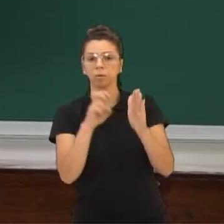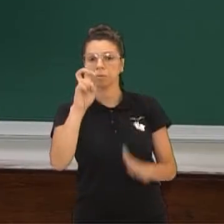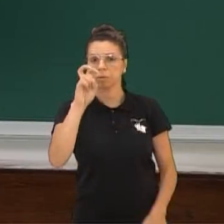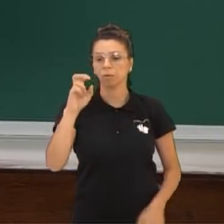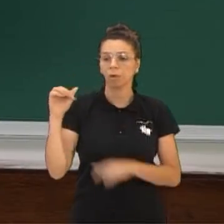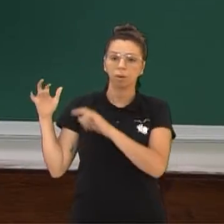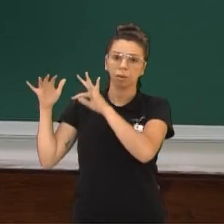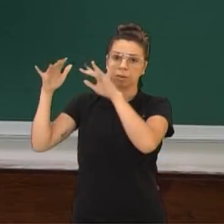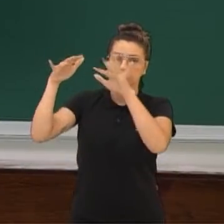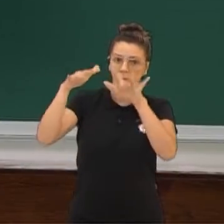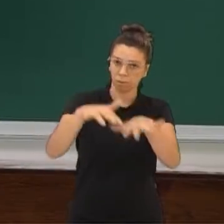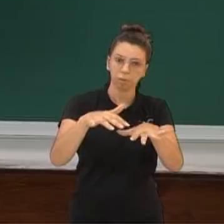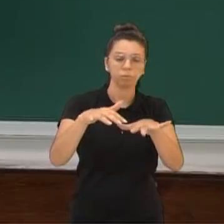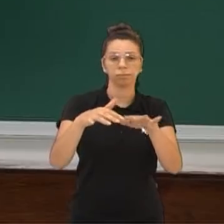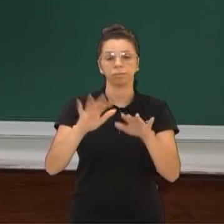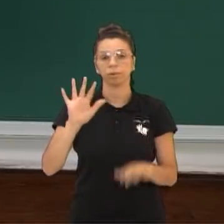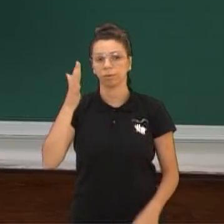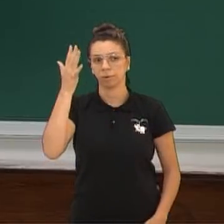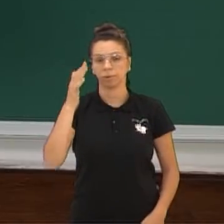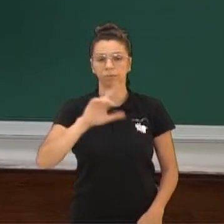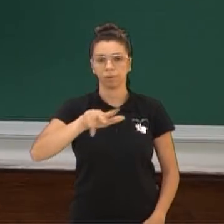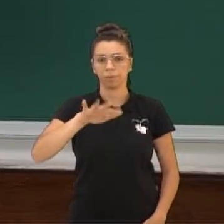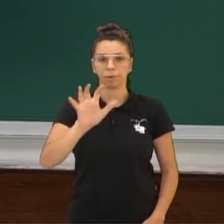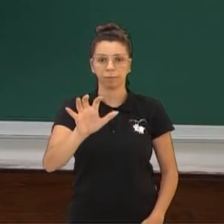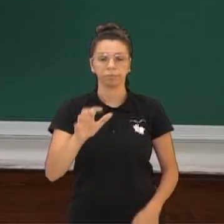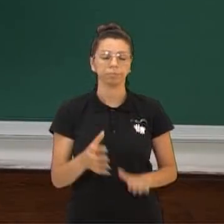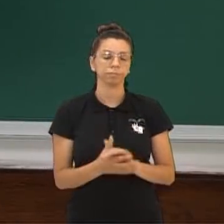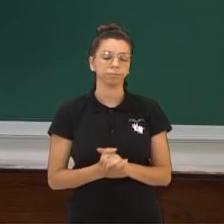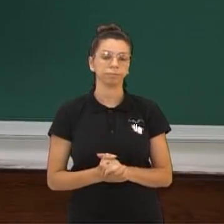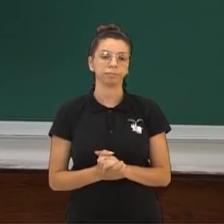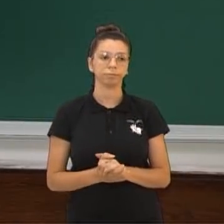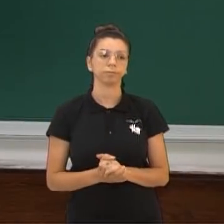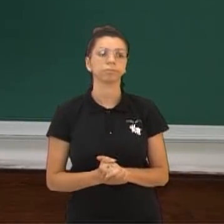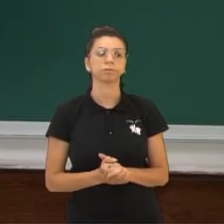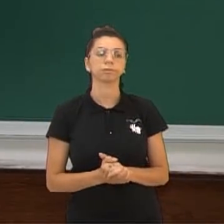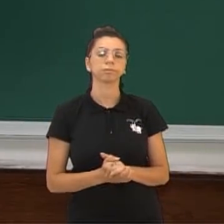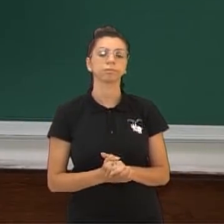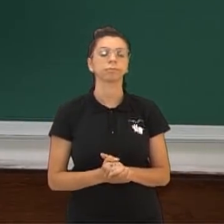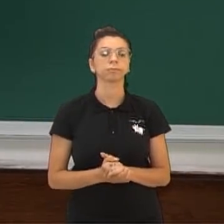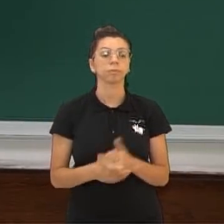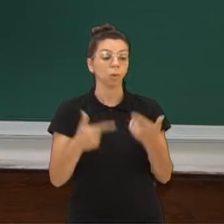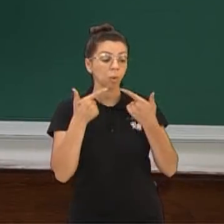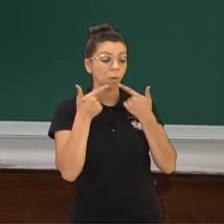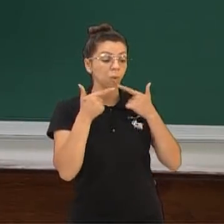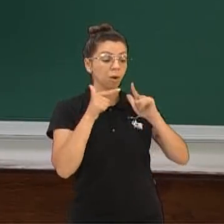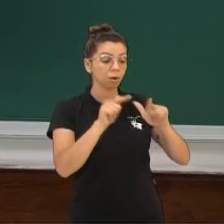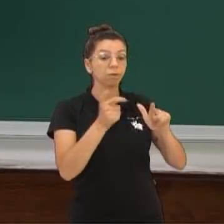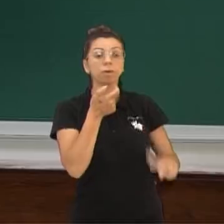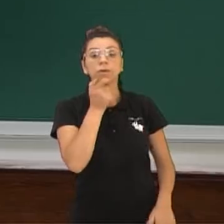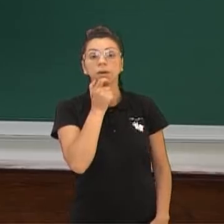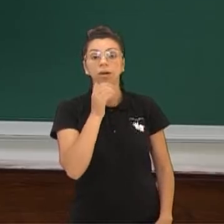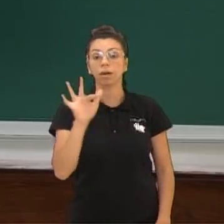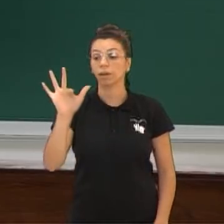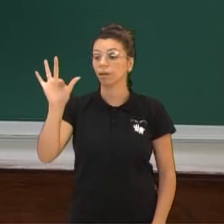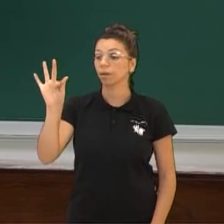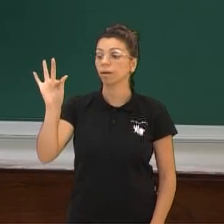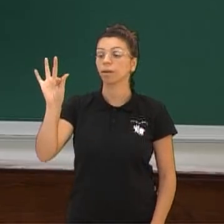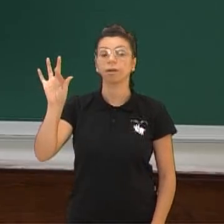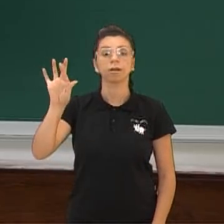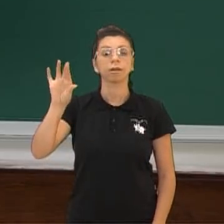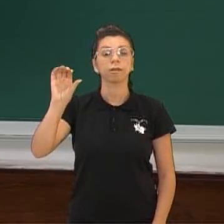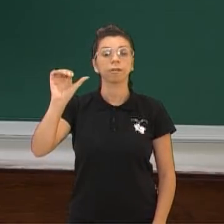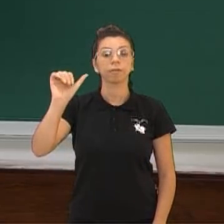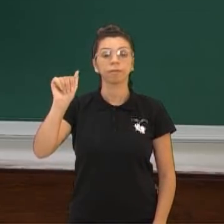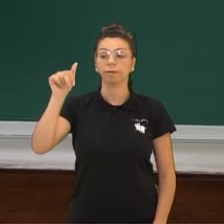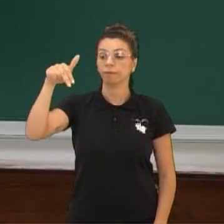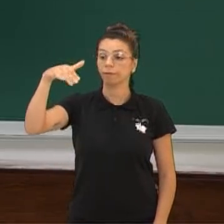lá na Grã-Bretanha, tá? O que fez da língua inglesa uma língua franca, ou seja, uma língua ponte?